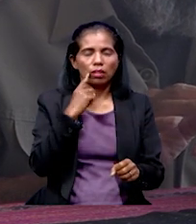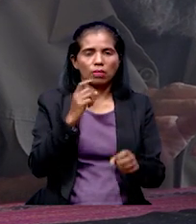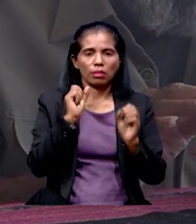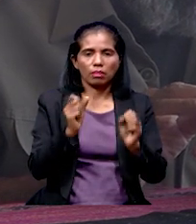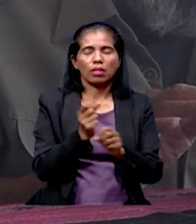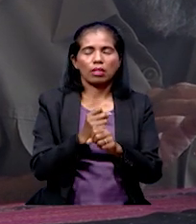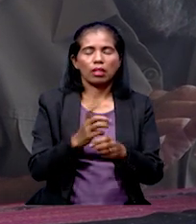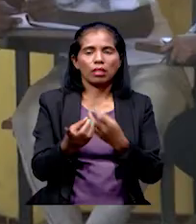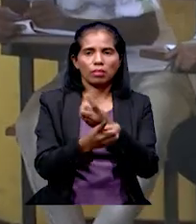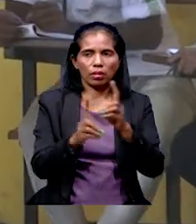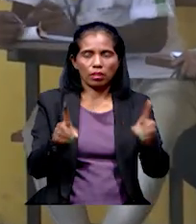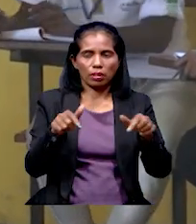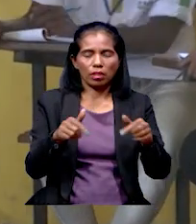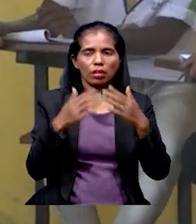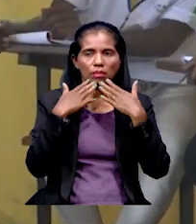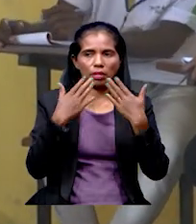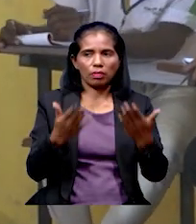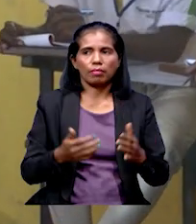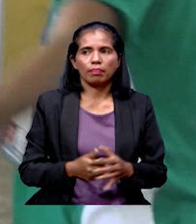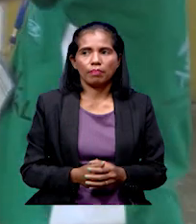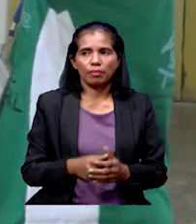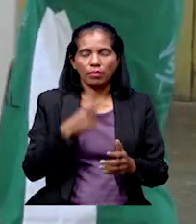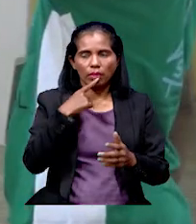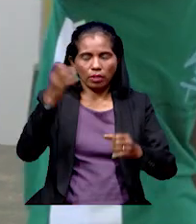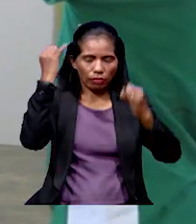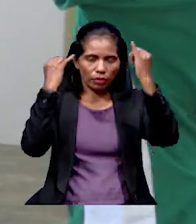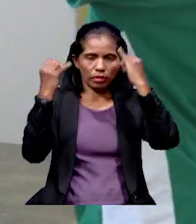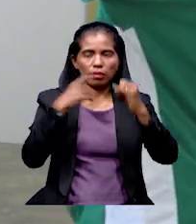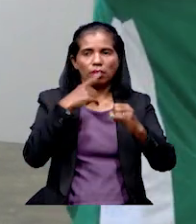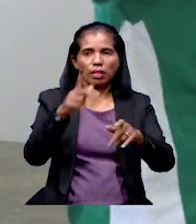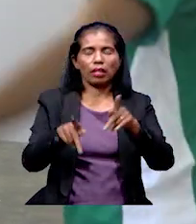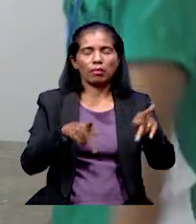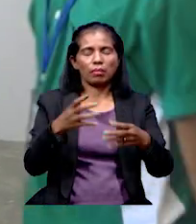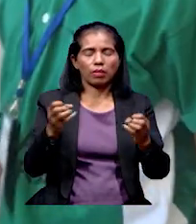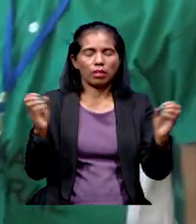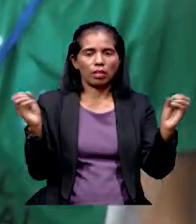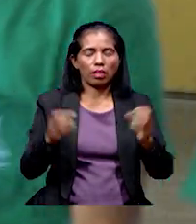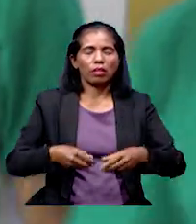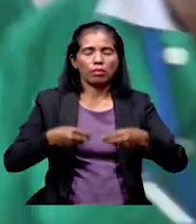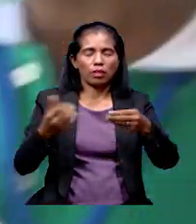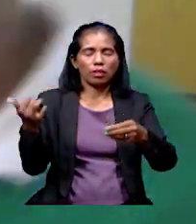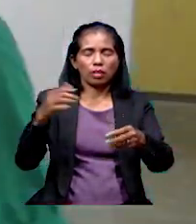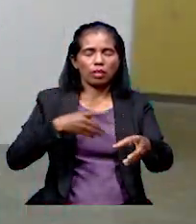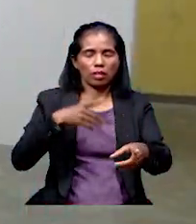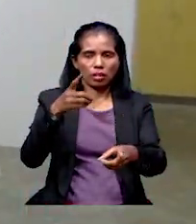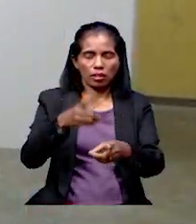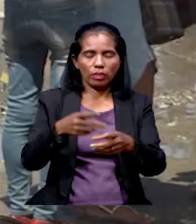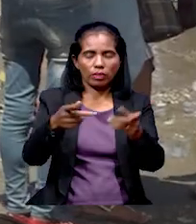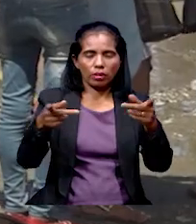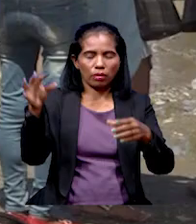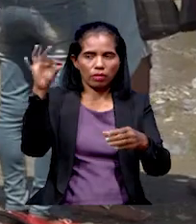ni beriado. Ramos Horta mos lamenta o informasaun nebe dehan populasaun barak la konsege ejersesir ne direitu ia sentro votasaun